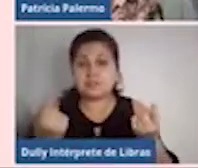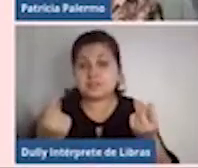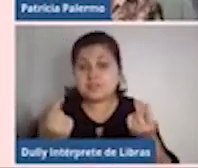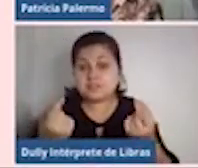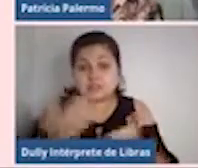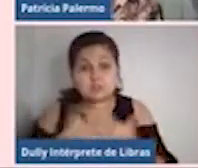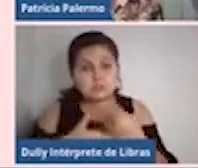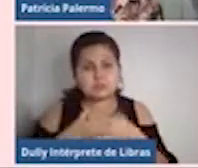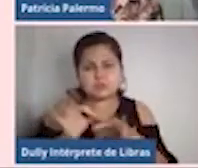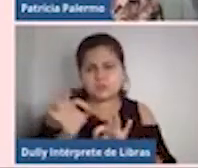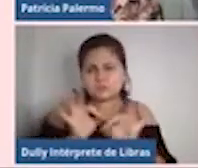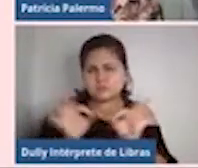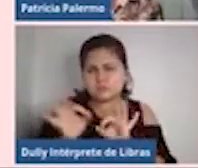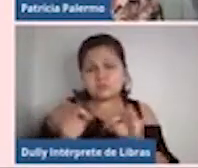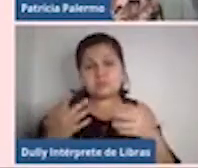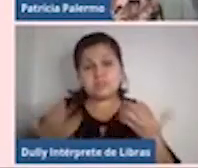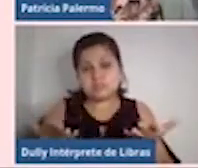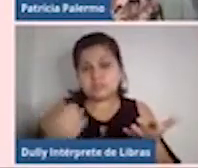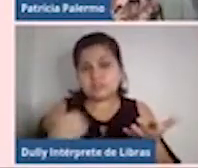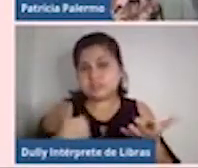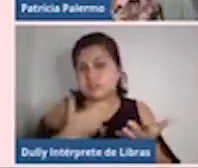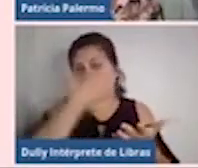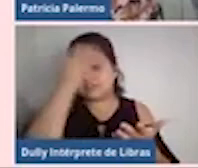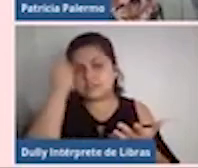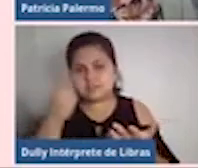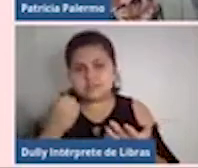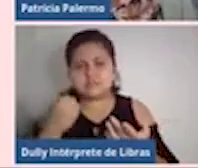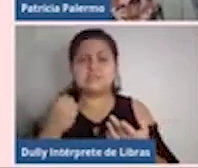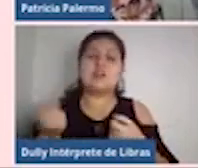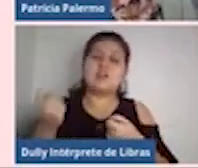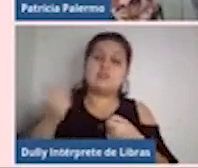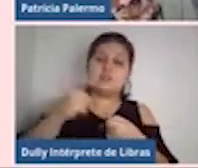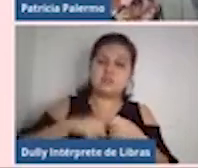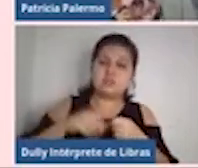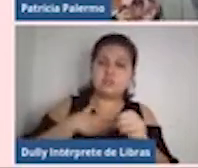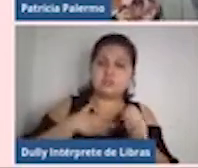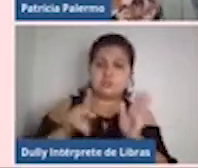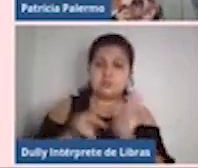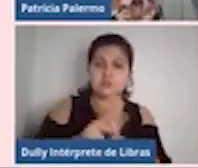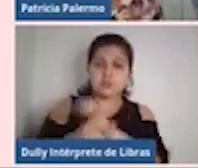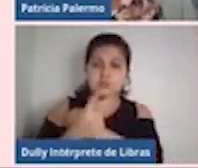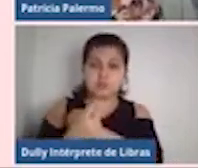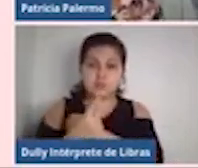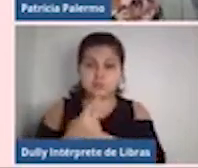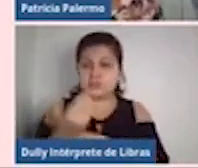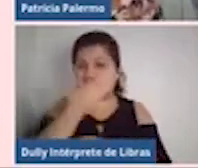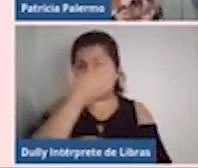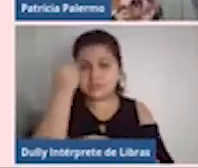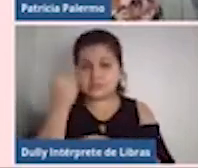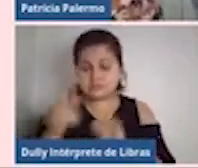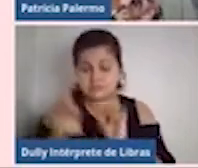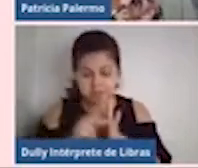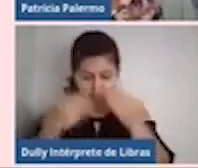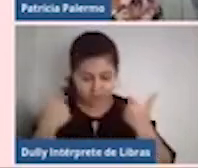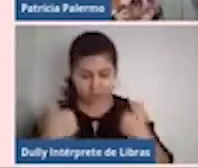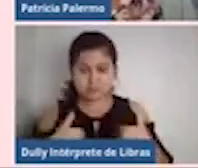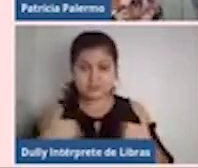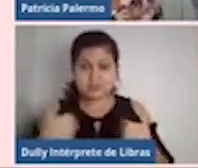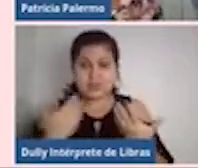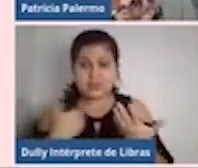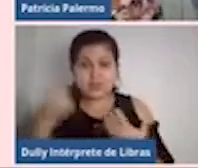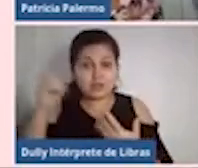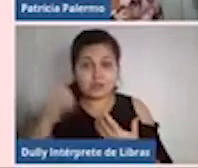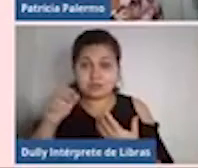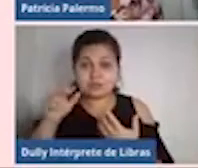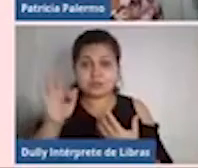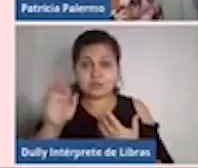se ajeita. E aí, eu não esquecendo, aí voltando para o autocuidado, né? Da gente não esquecer da gente, né? Eu sou a